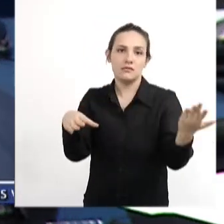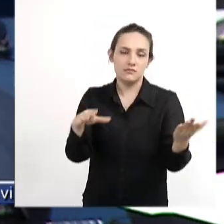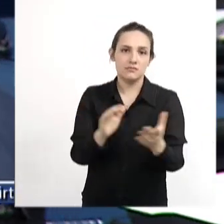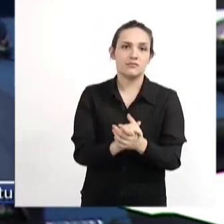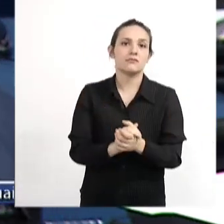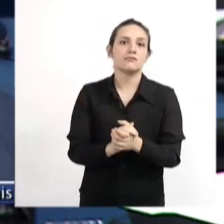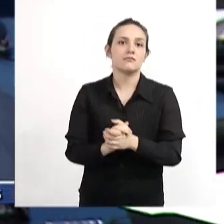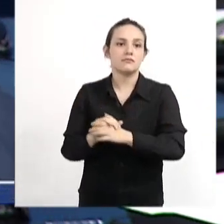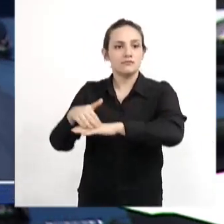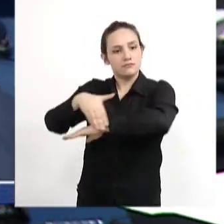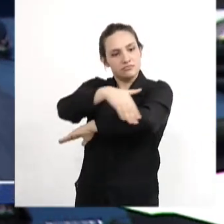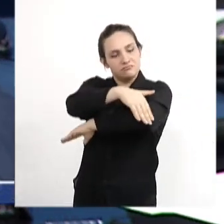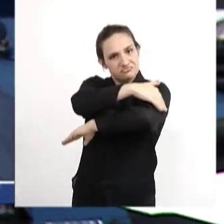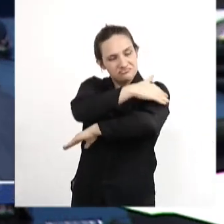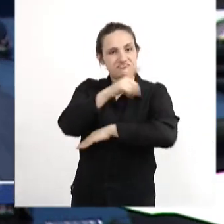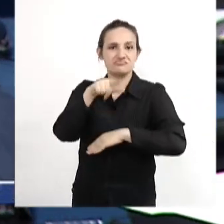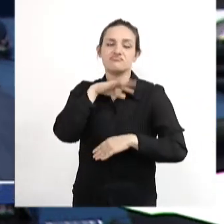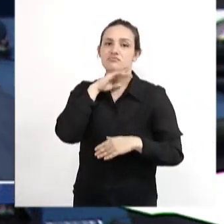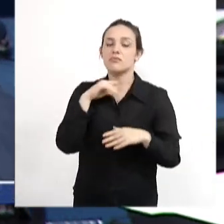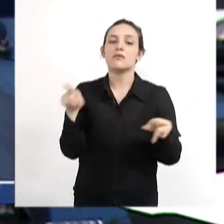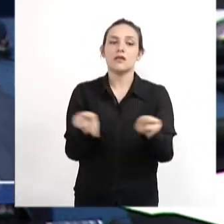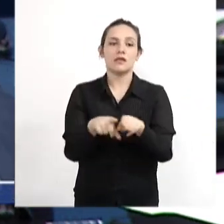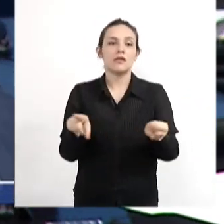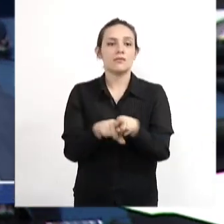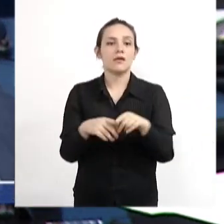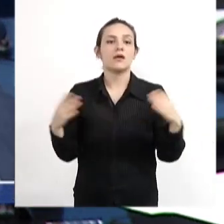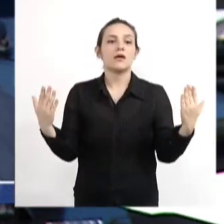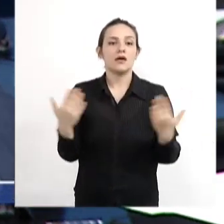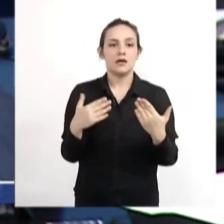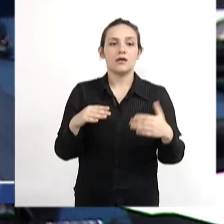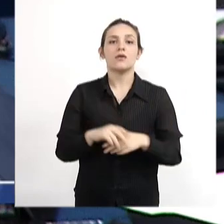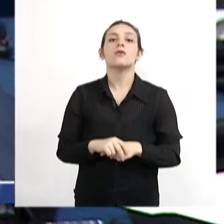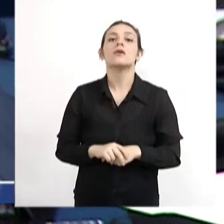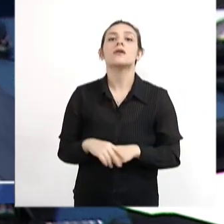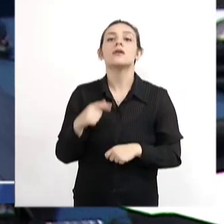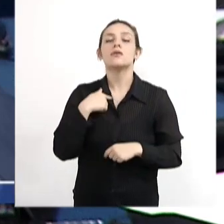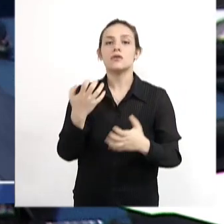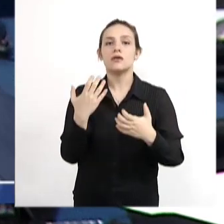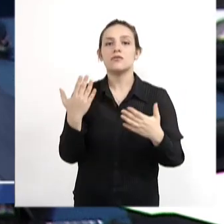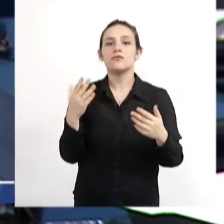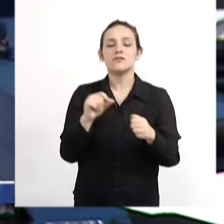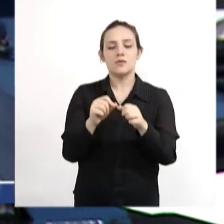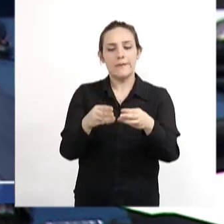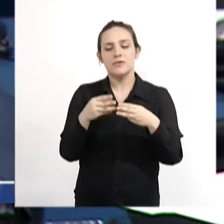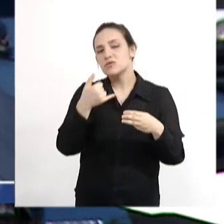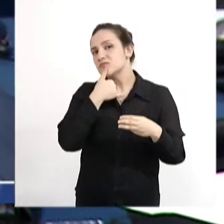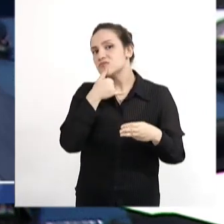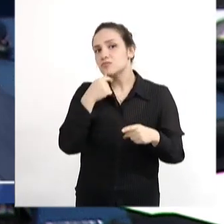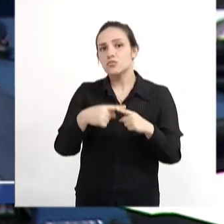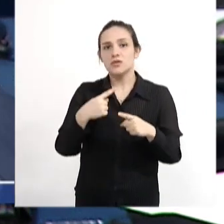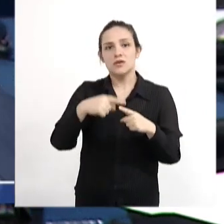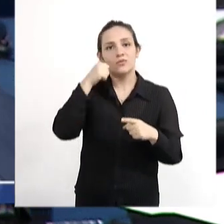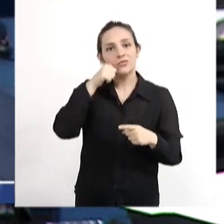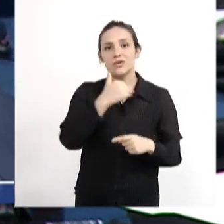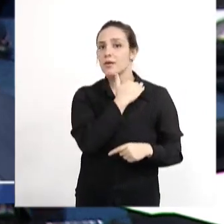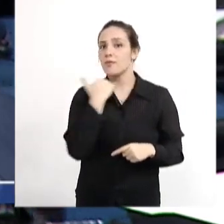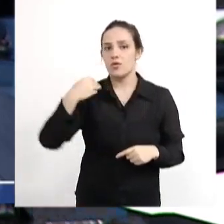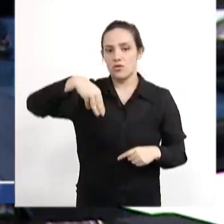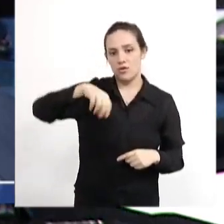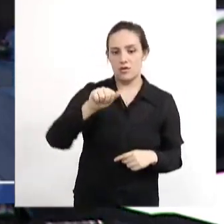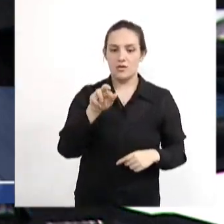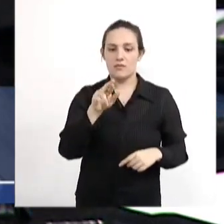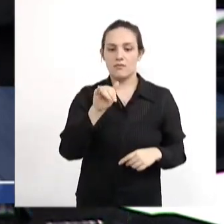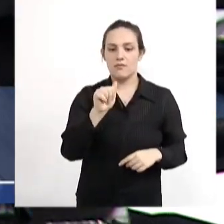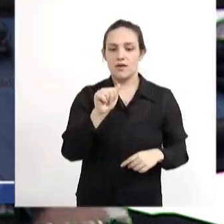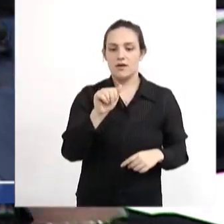nessa localidade. E, por último, uma moção de pesar encaminhada aos familiares da senhora Maria de Lourdes de Oliveira pelo seu falecimento